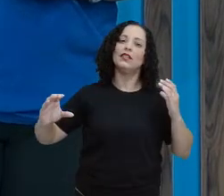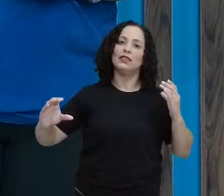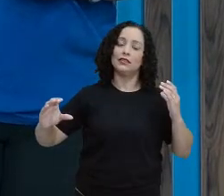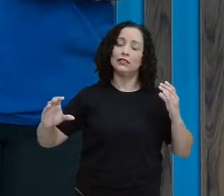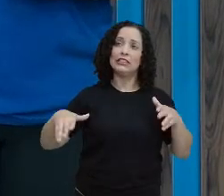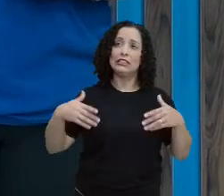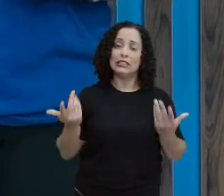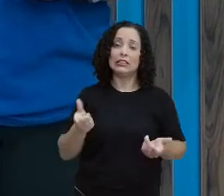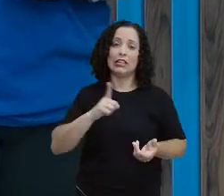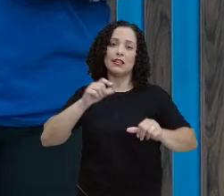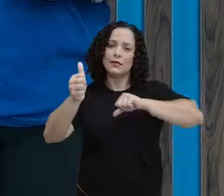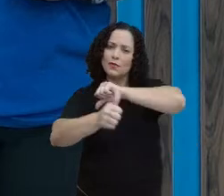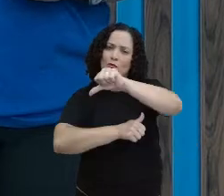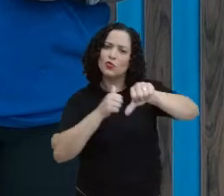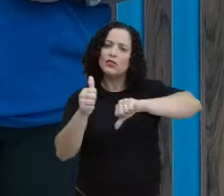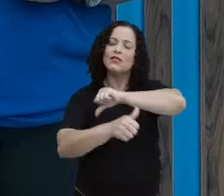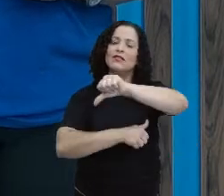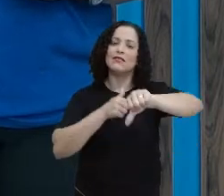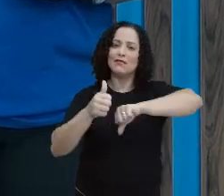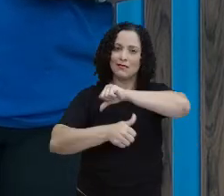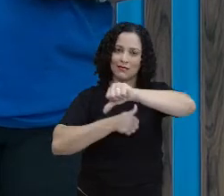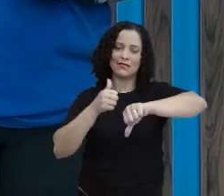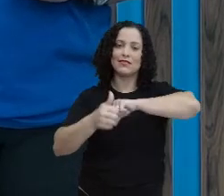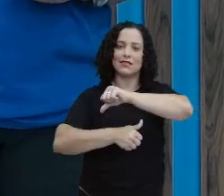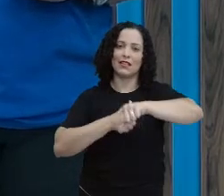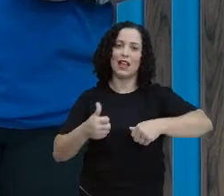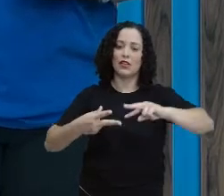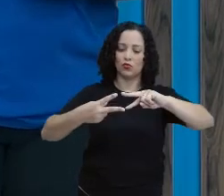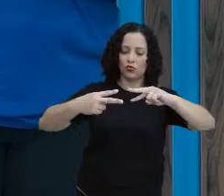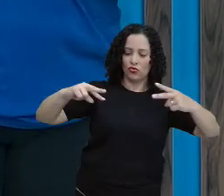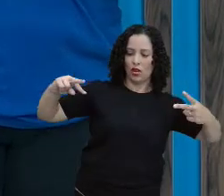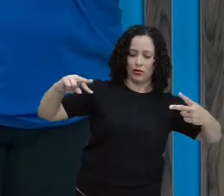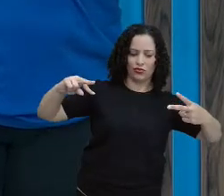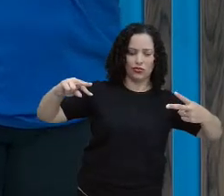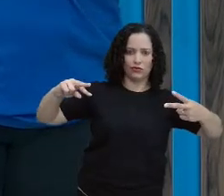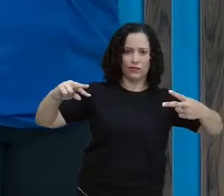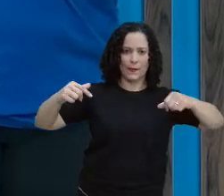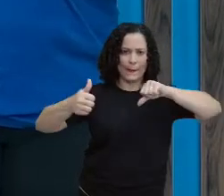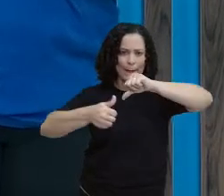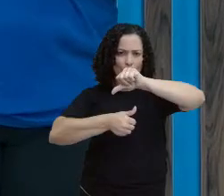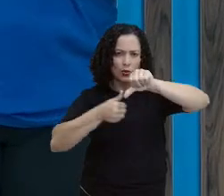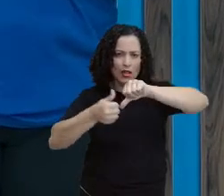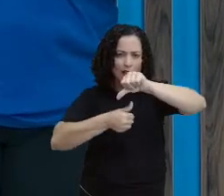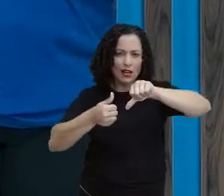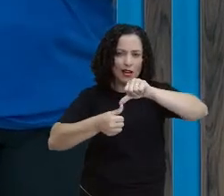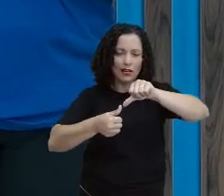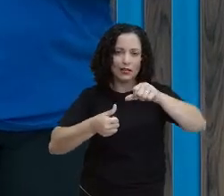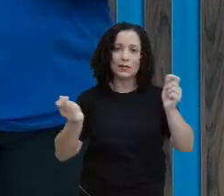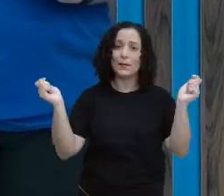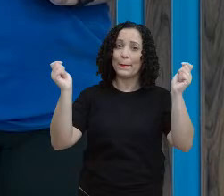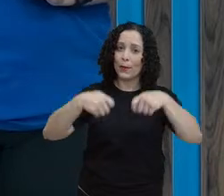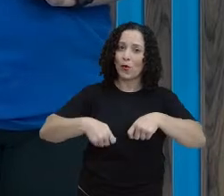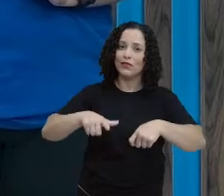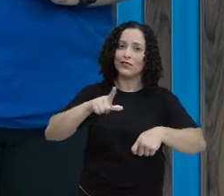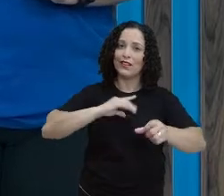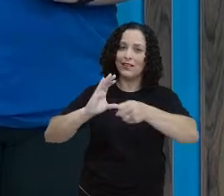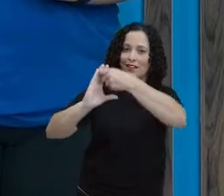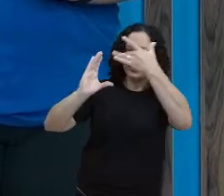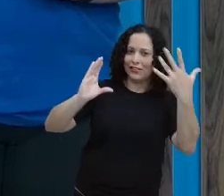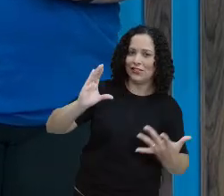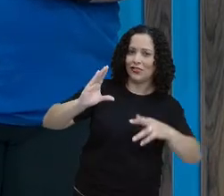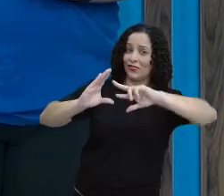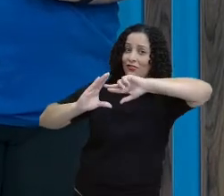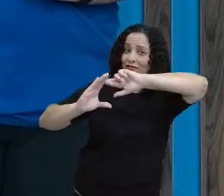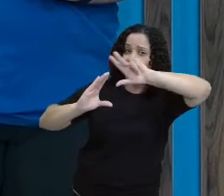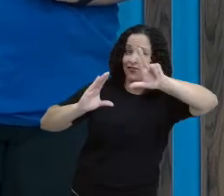através dessa mudança aí dos genes, né, que a gente vai poder mudar algumas